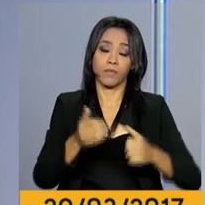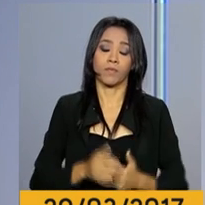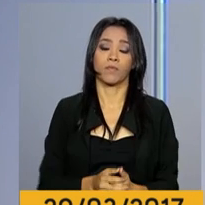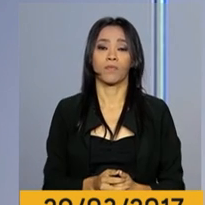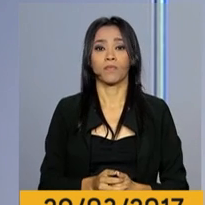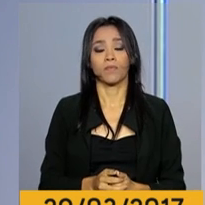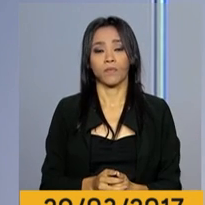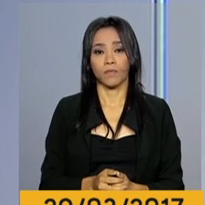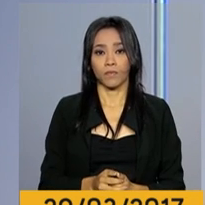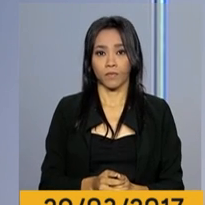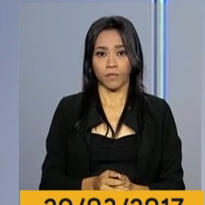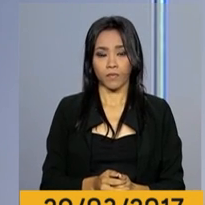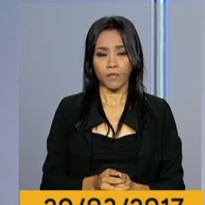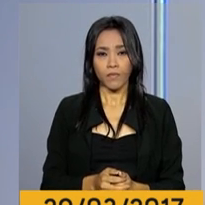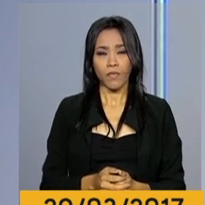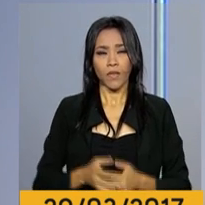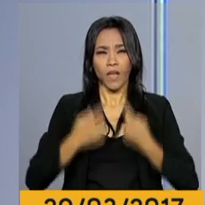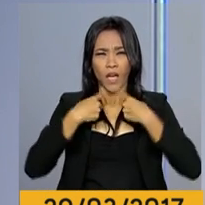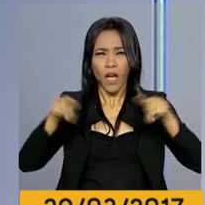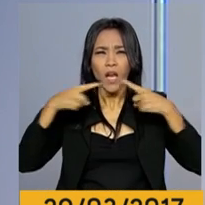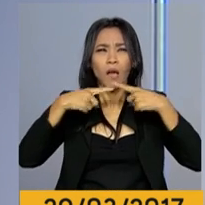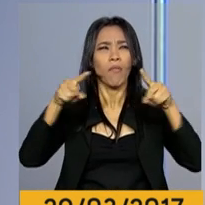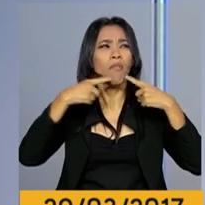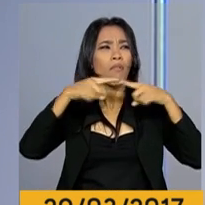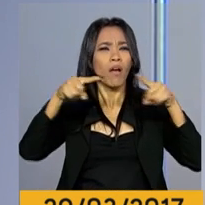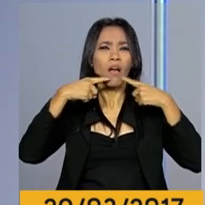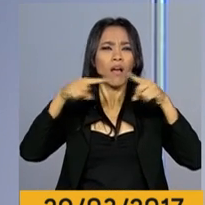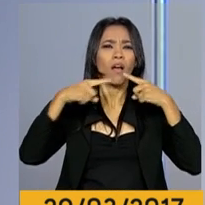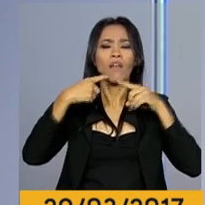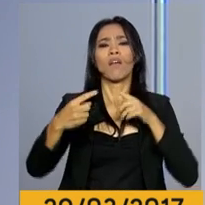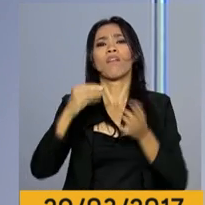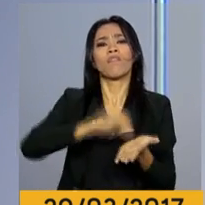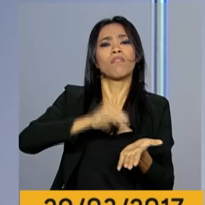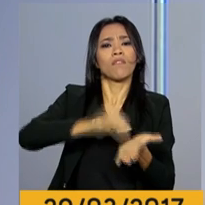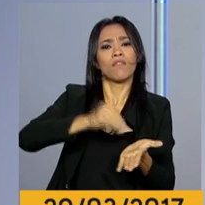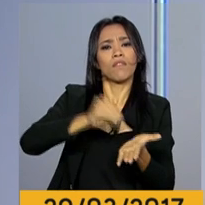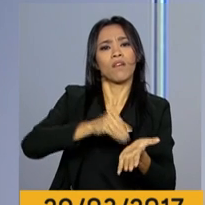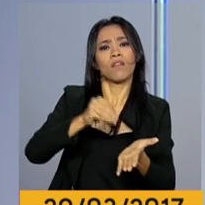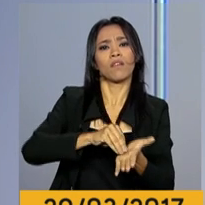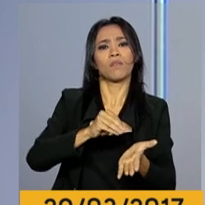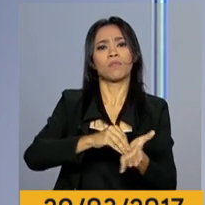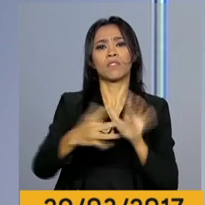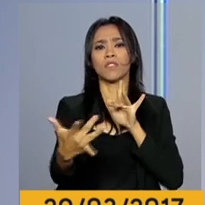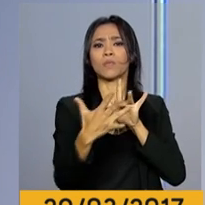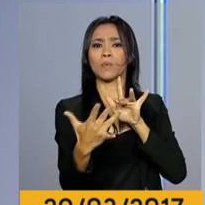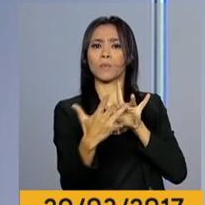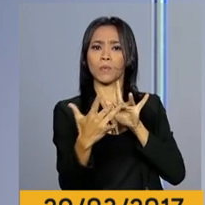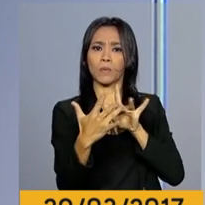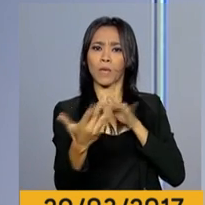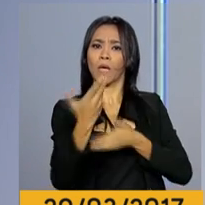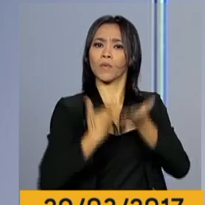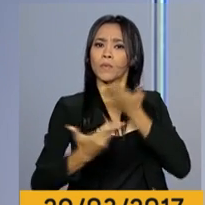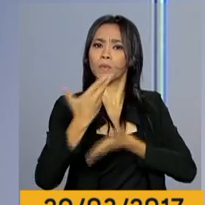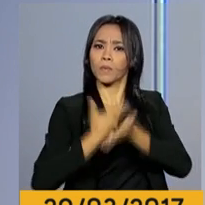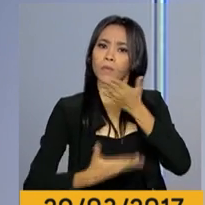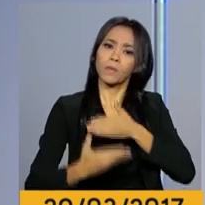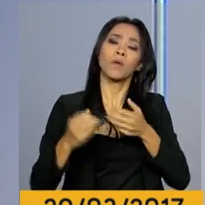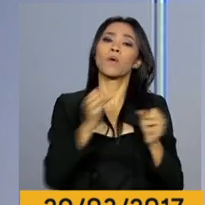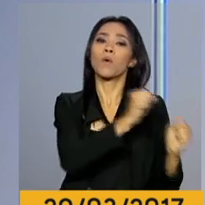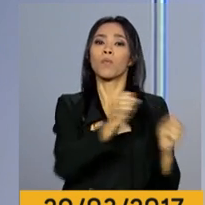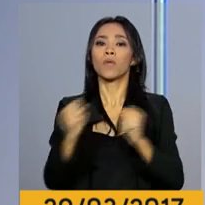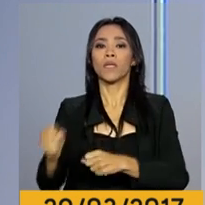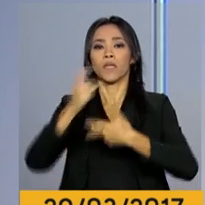maneira reclamava de uma falta de interlocução com o poder executivo connosco